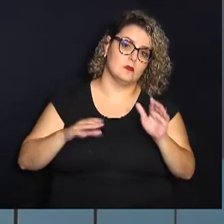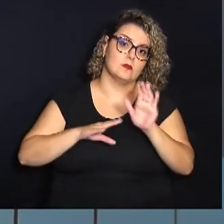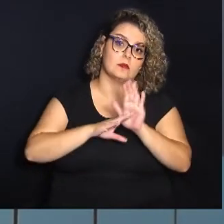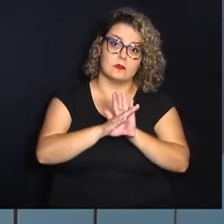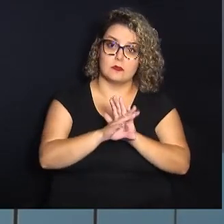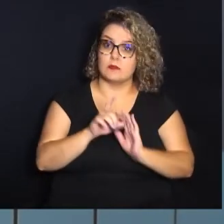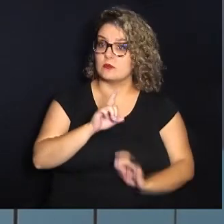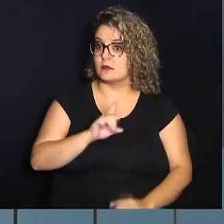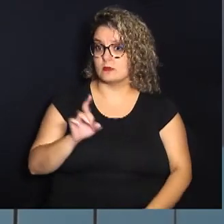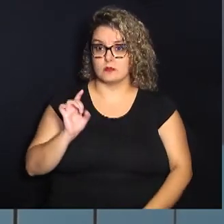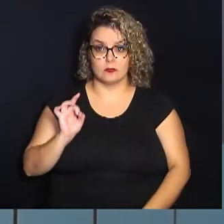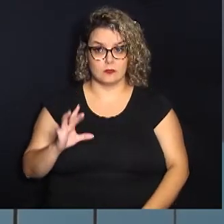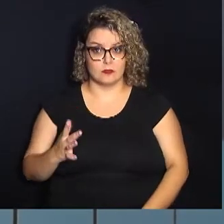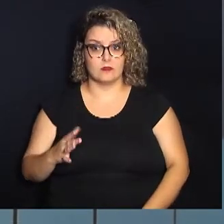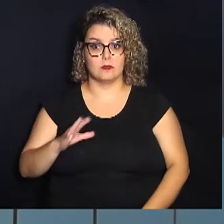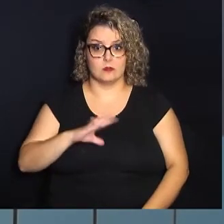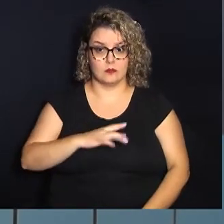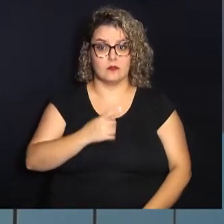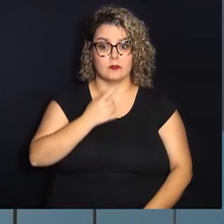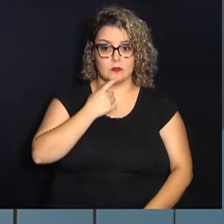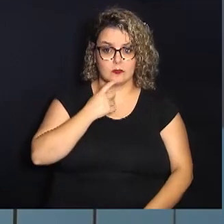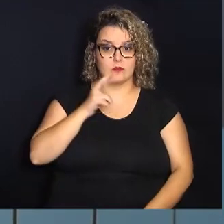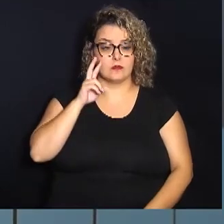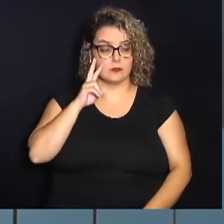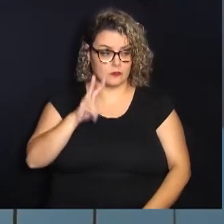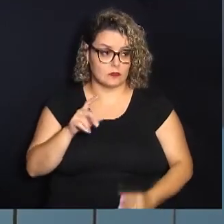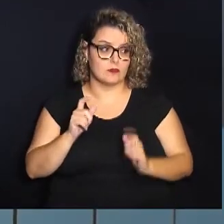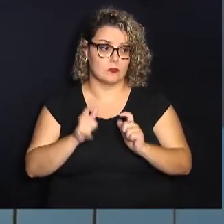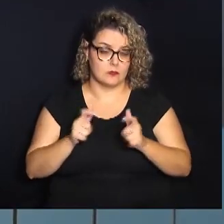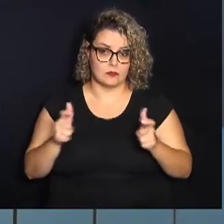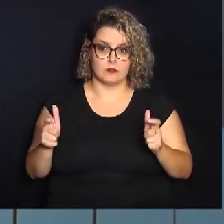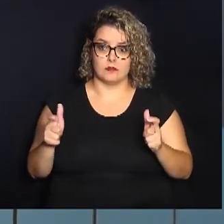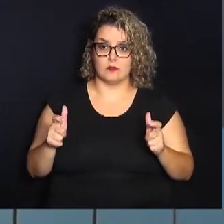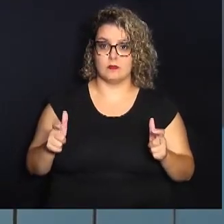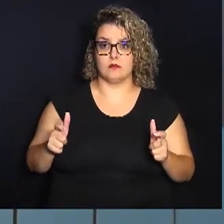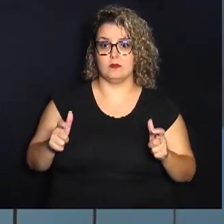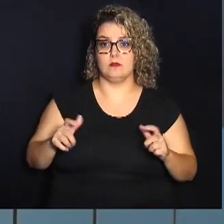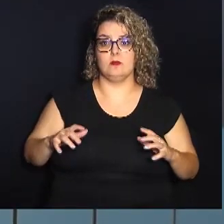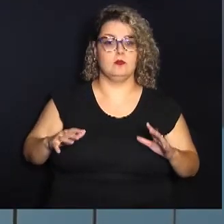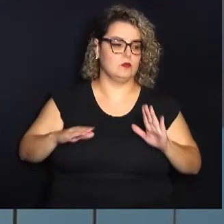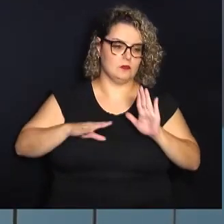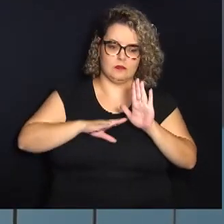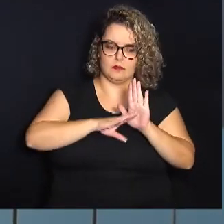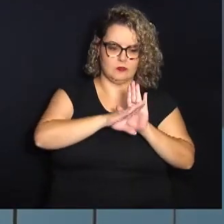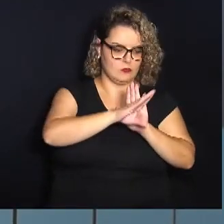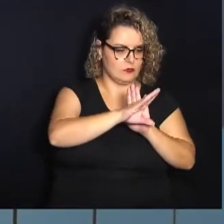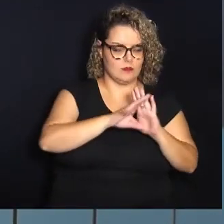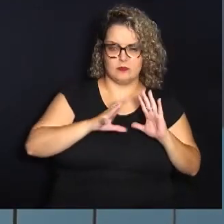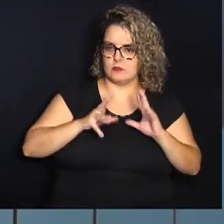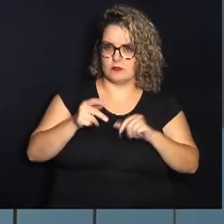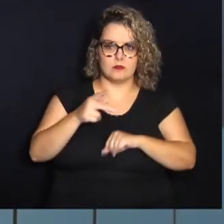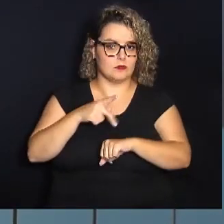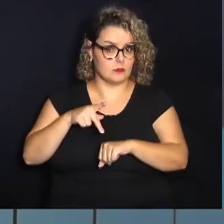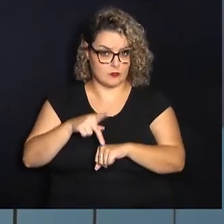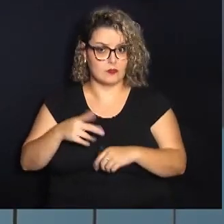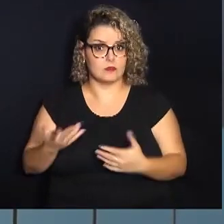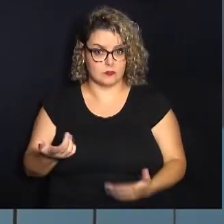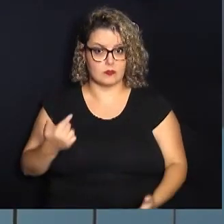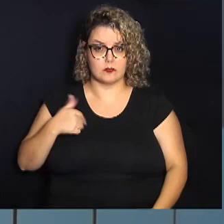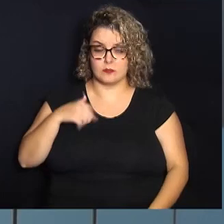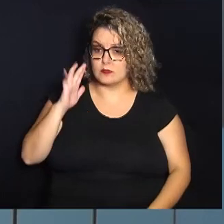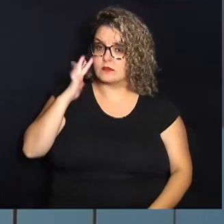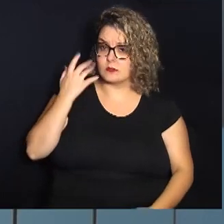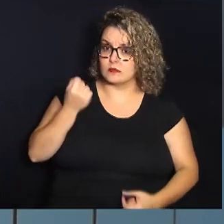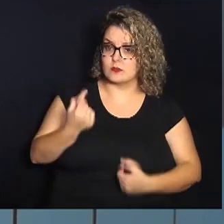só localizado na cidade de Campinas, a gente vê um aumento, né, exponencial geral no país todo. Eu acho que